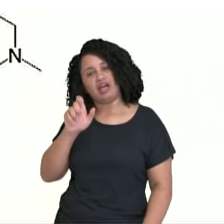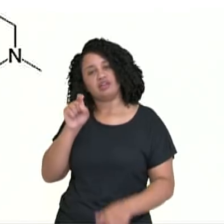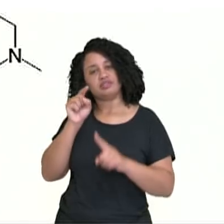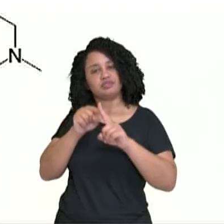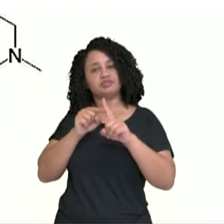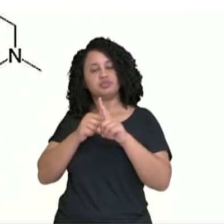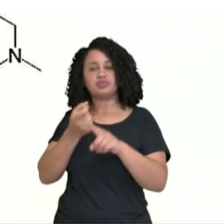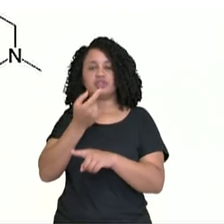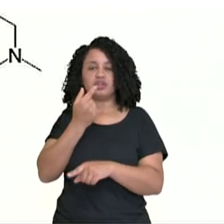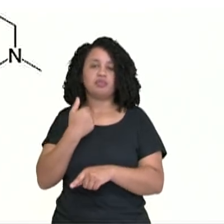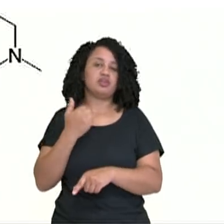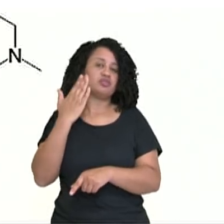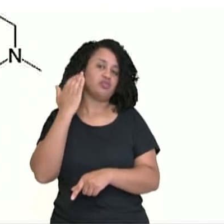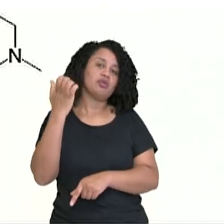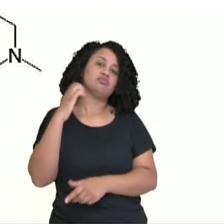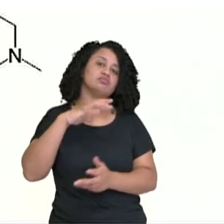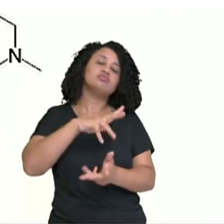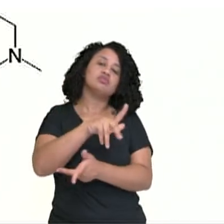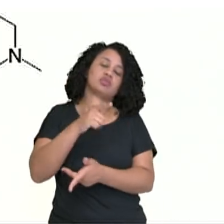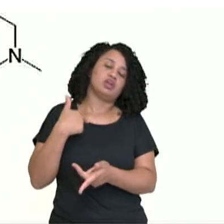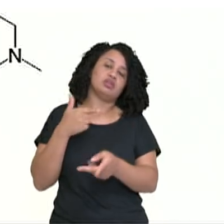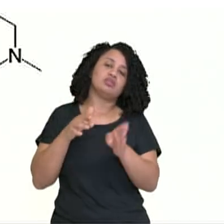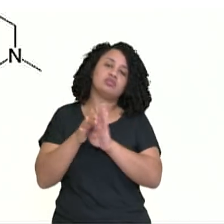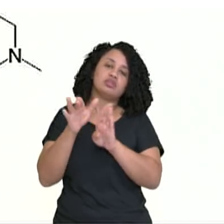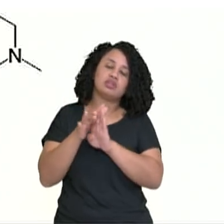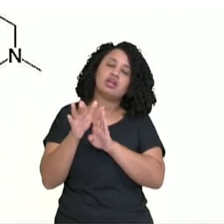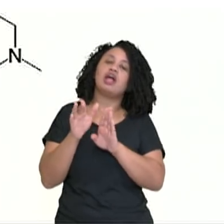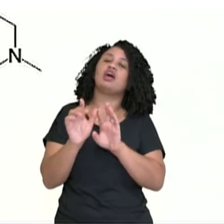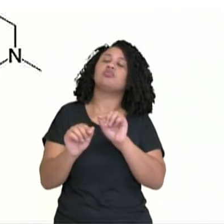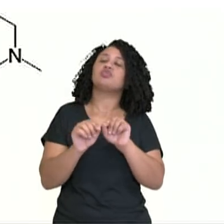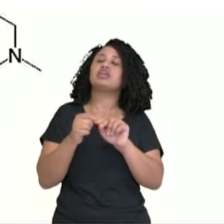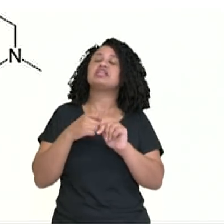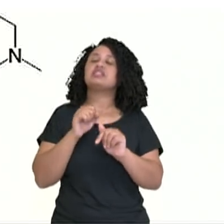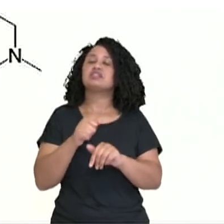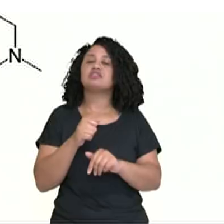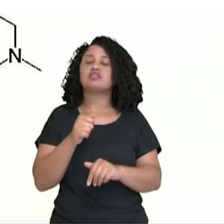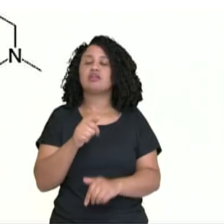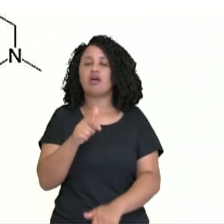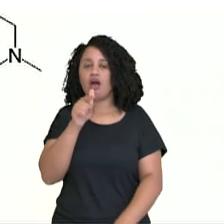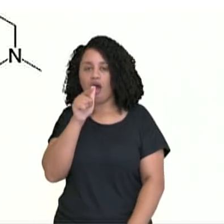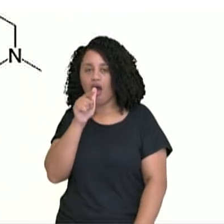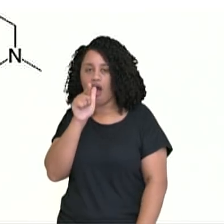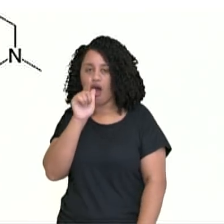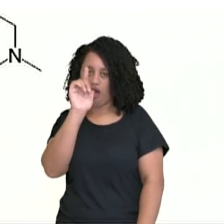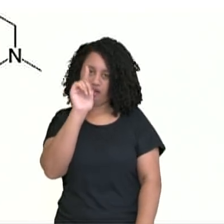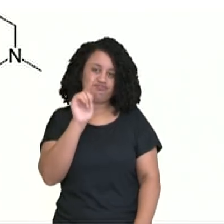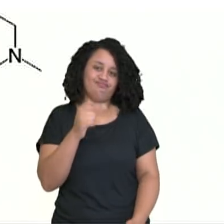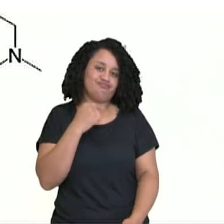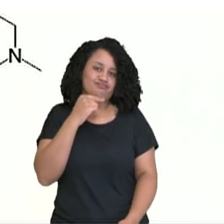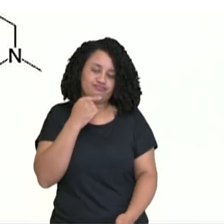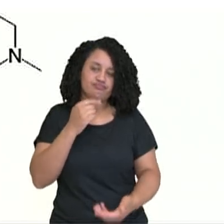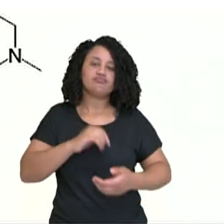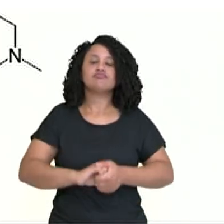conhecidos no mundo, indicado para o tratamento de disfunção erétil, tem como princípio ativo o